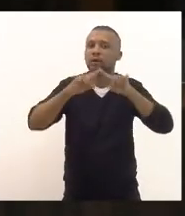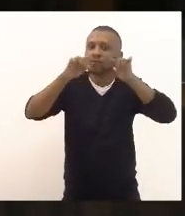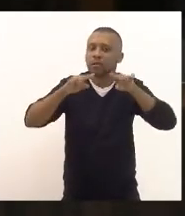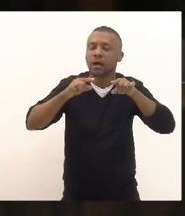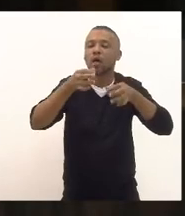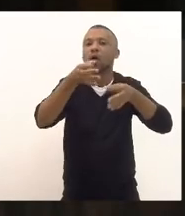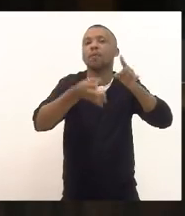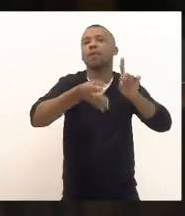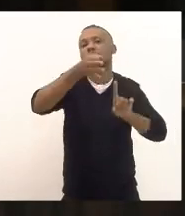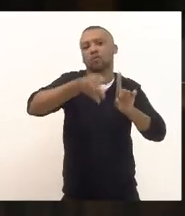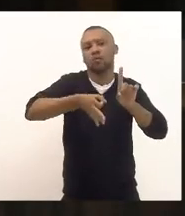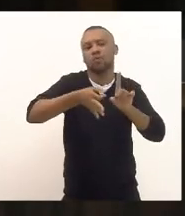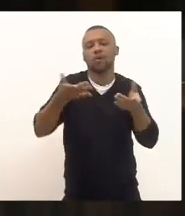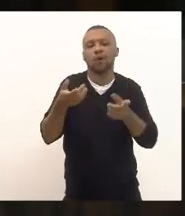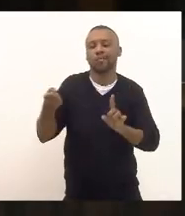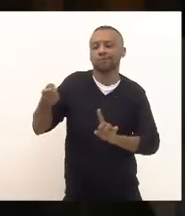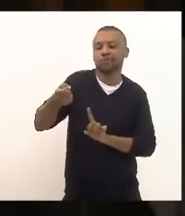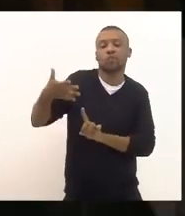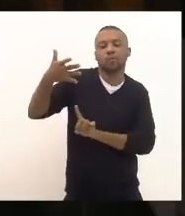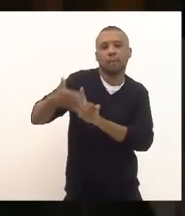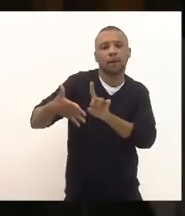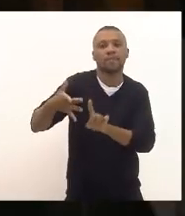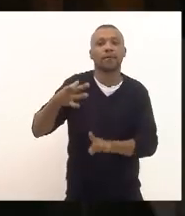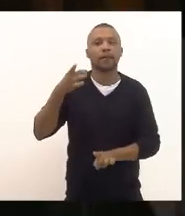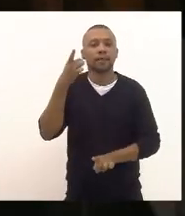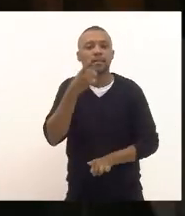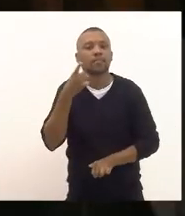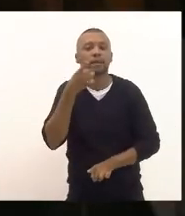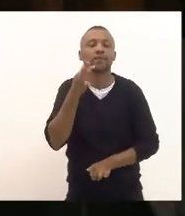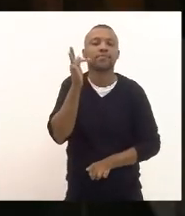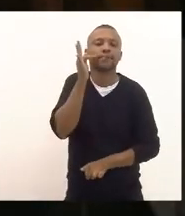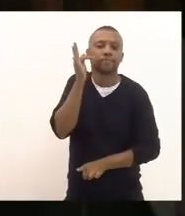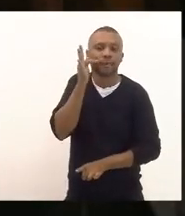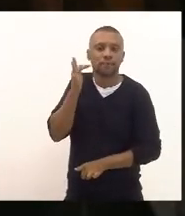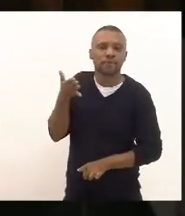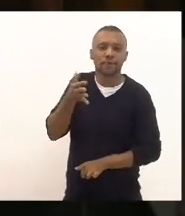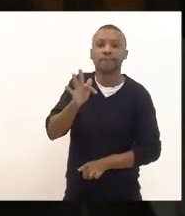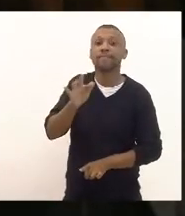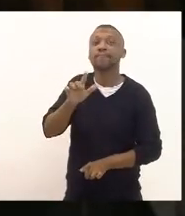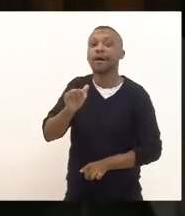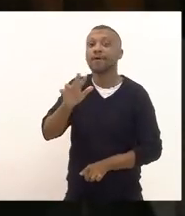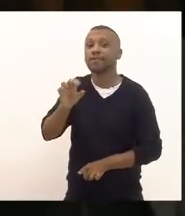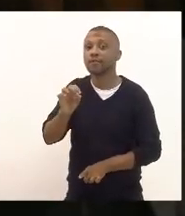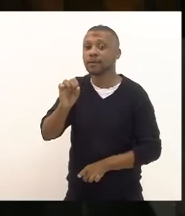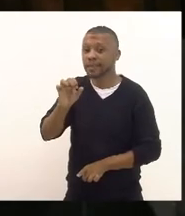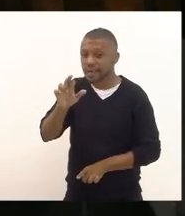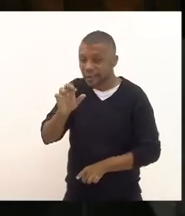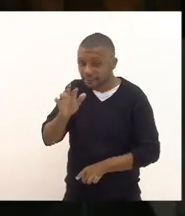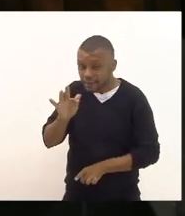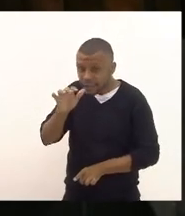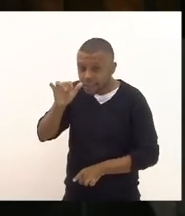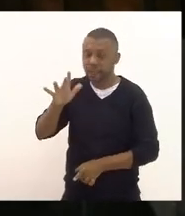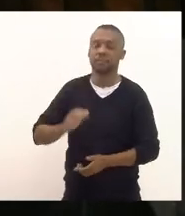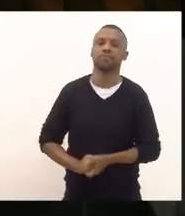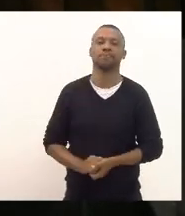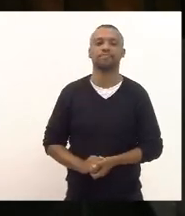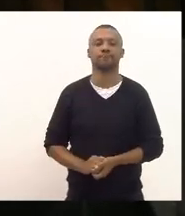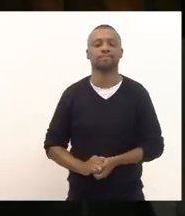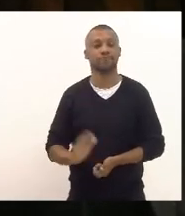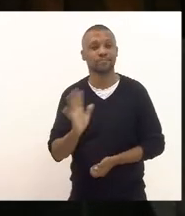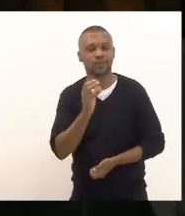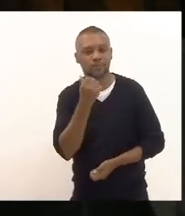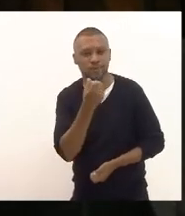a palavra Deputado Flávio serafini deputados e deputadas Doutor Rodrigo Pacheco